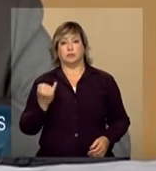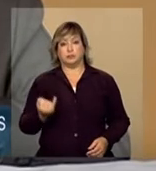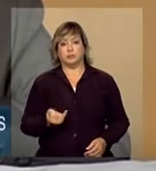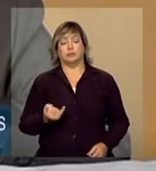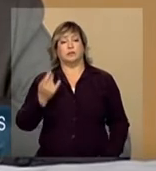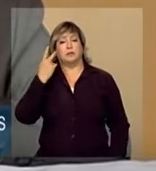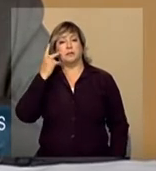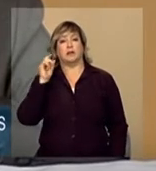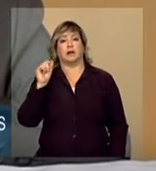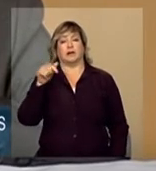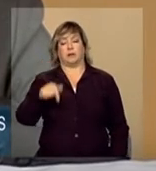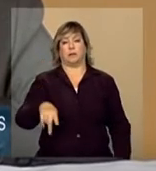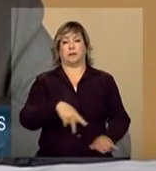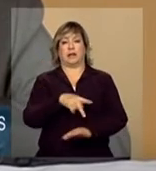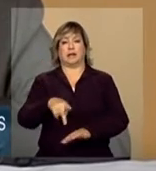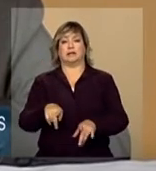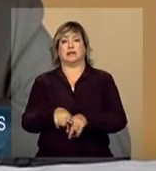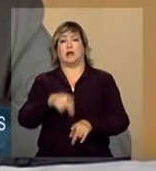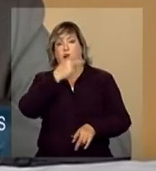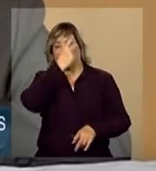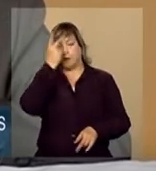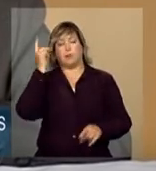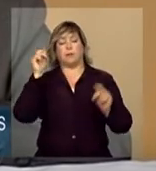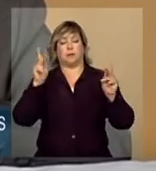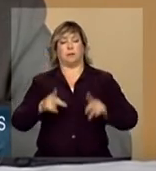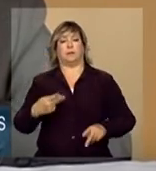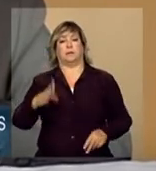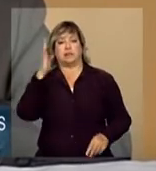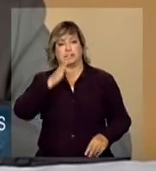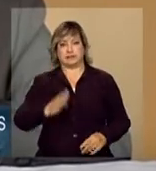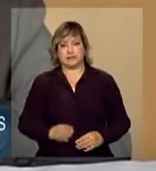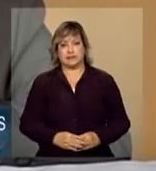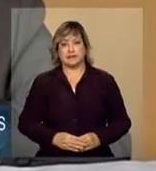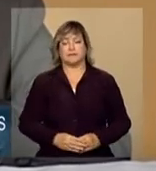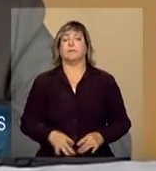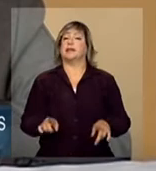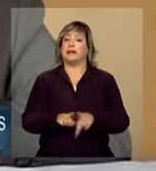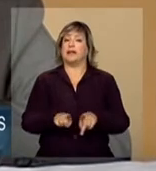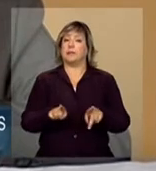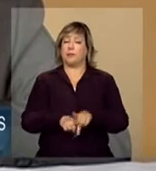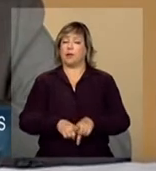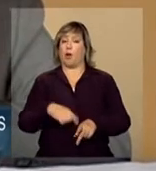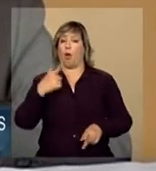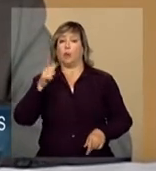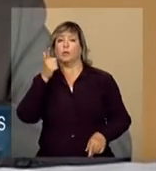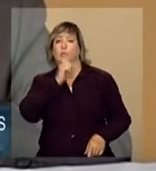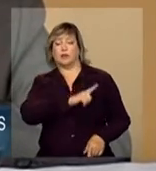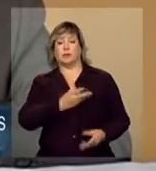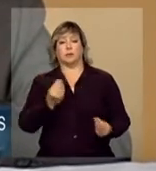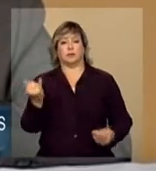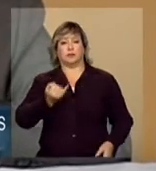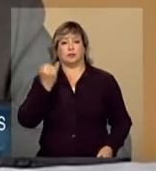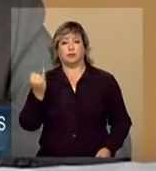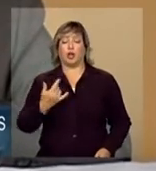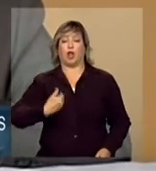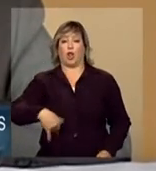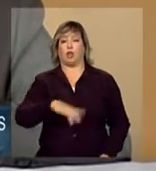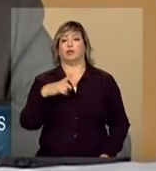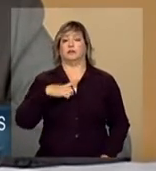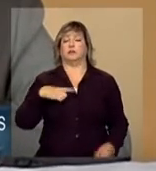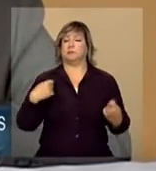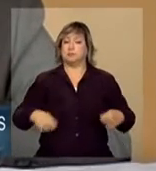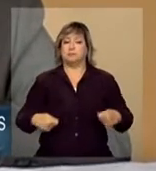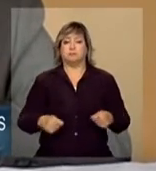significativo para o país e para a população brasileira. Também um outro ganho significativo foi que nós tivemos que